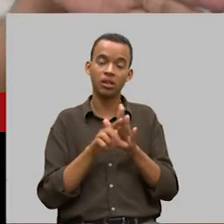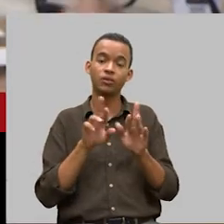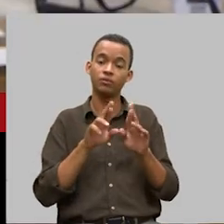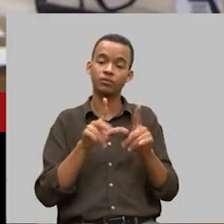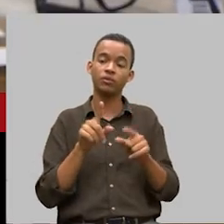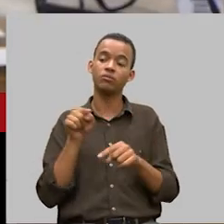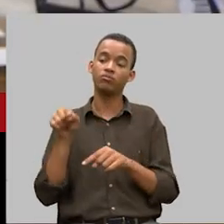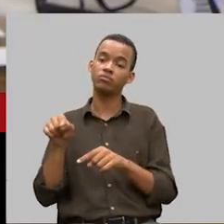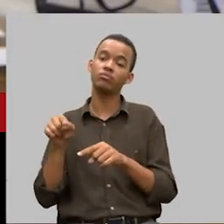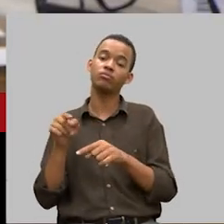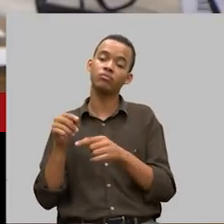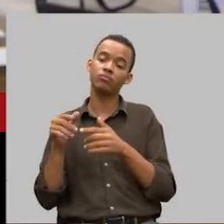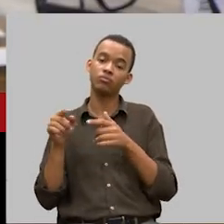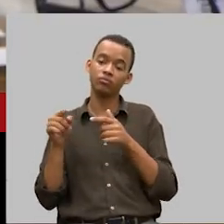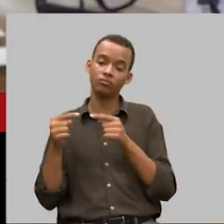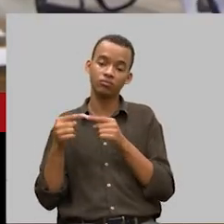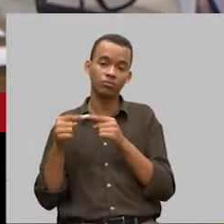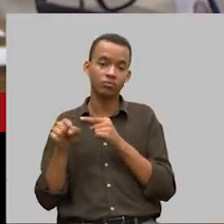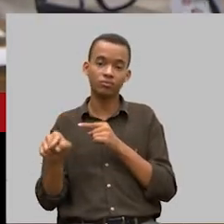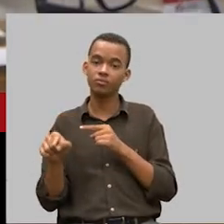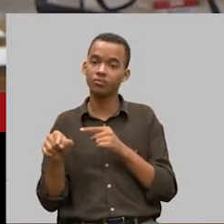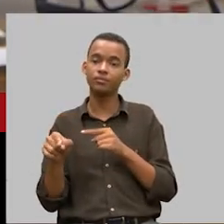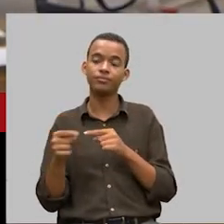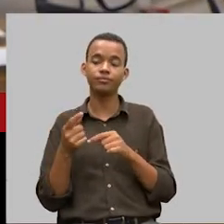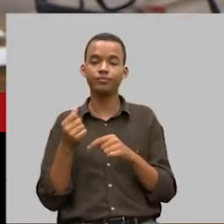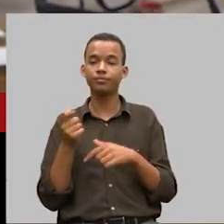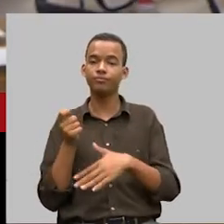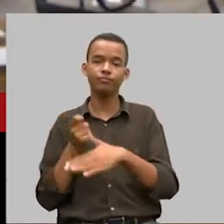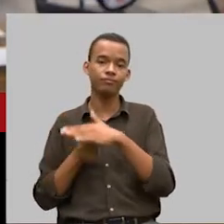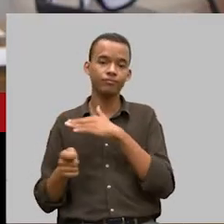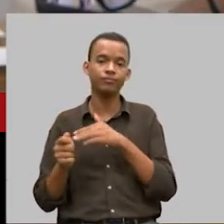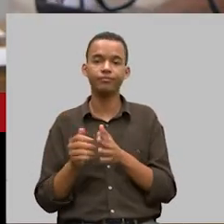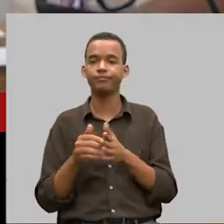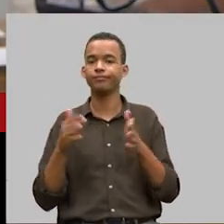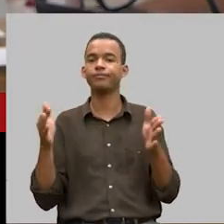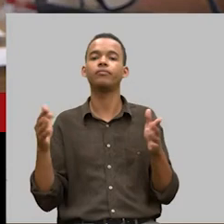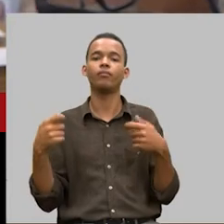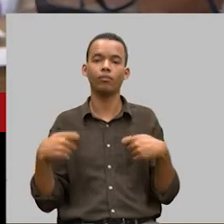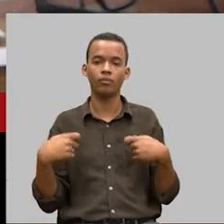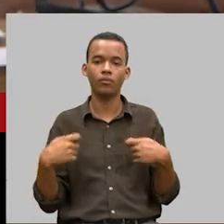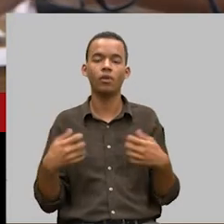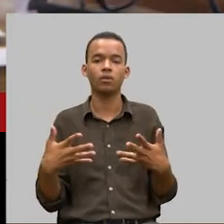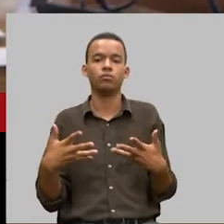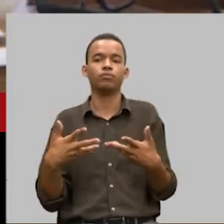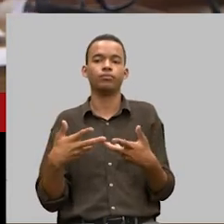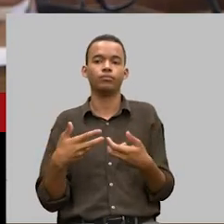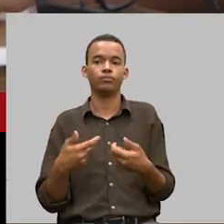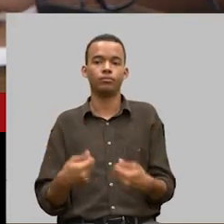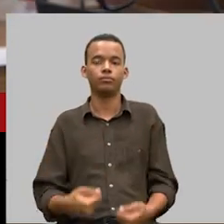Mas é uma demanda aqui para nós também aqui no estado tá o custo aluno qualidade